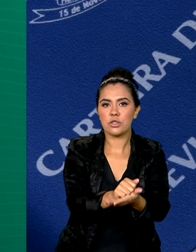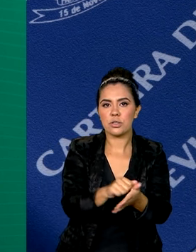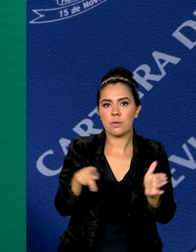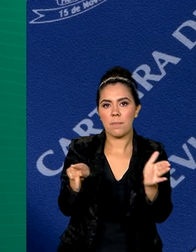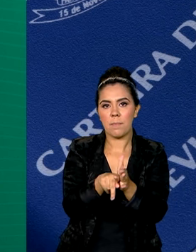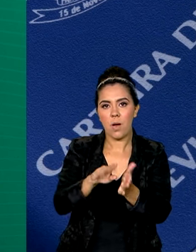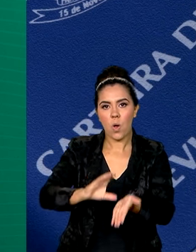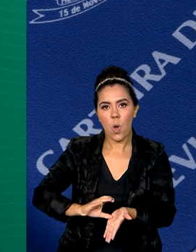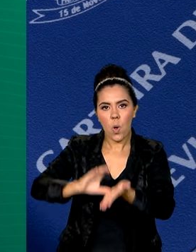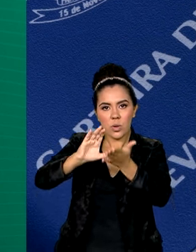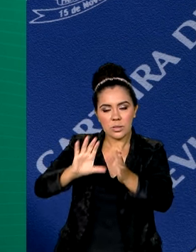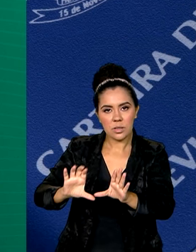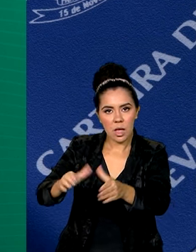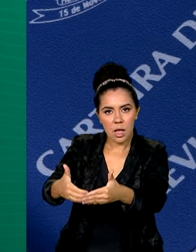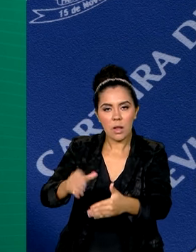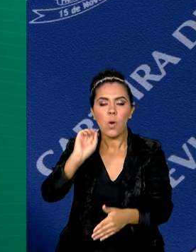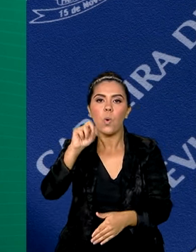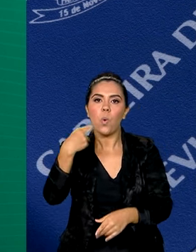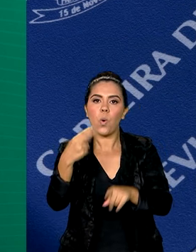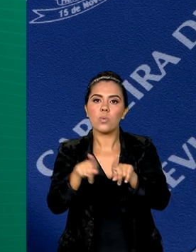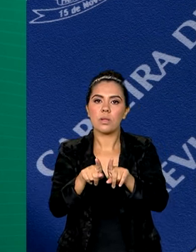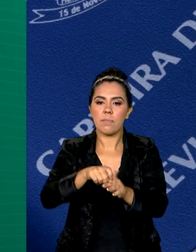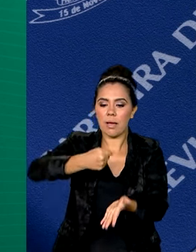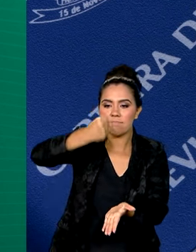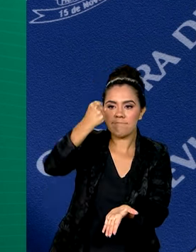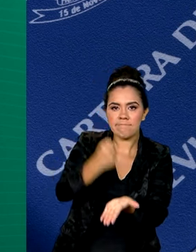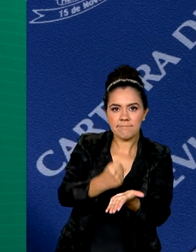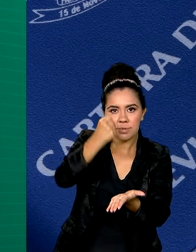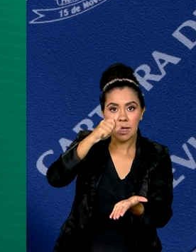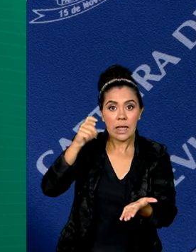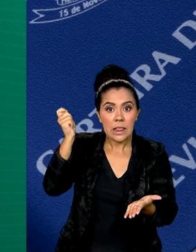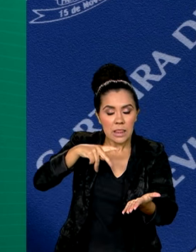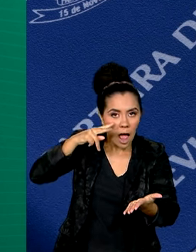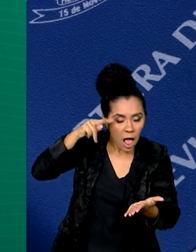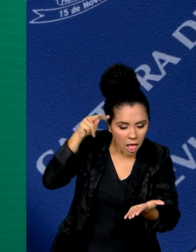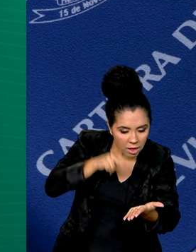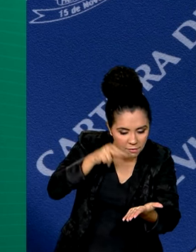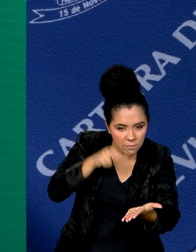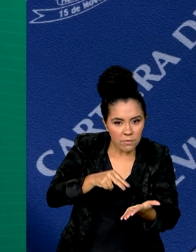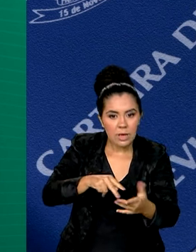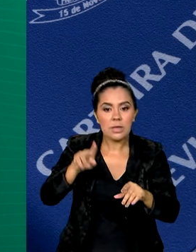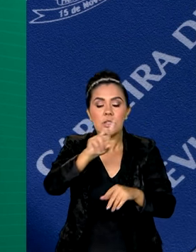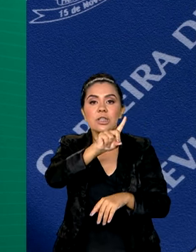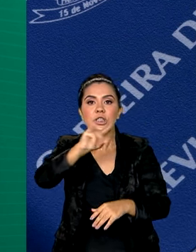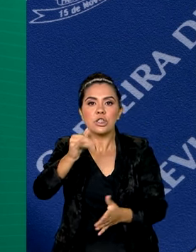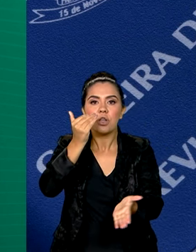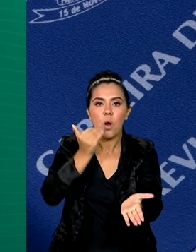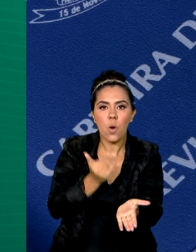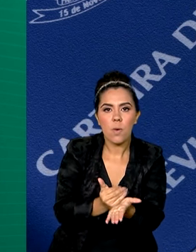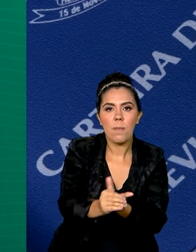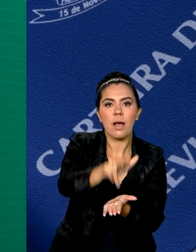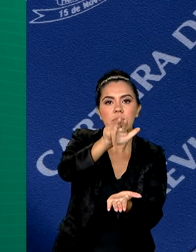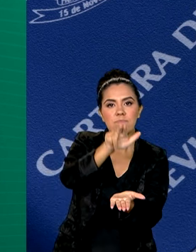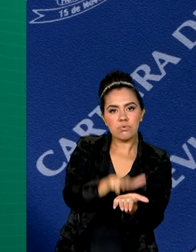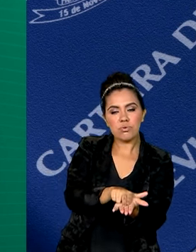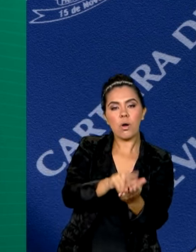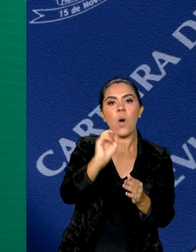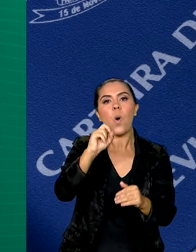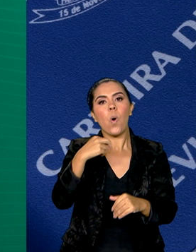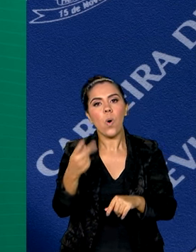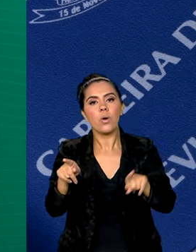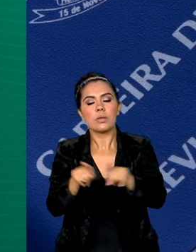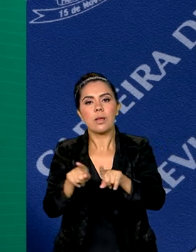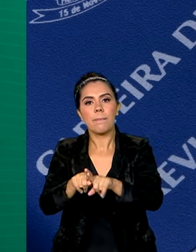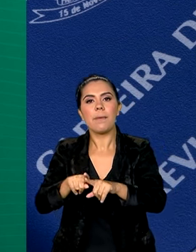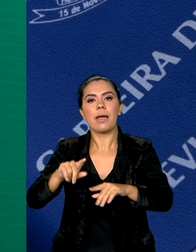de Classe ou carimbo legíveis. Data de início do repouso ou de afastamento das